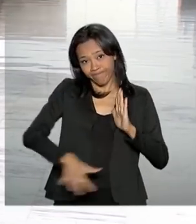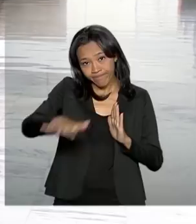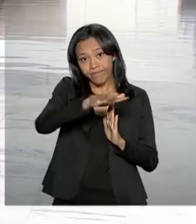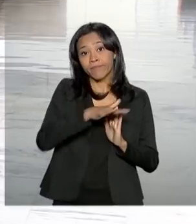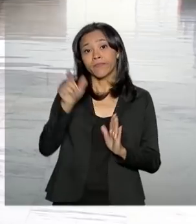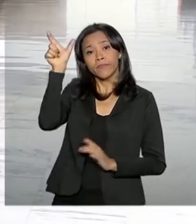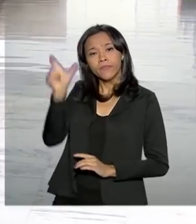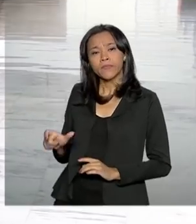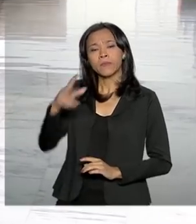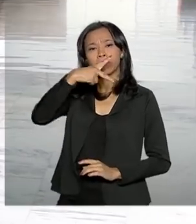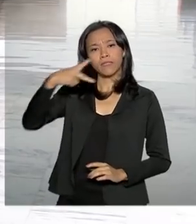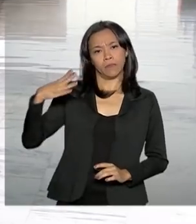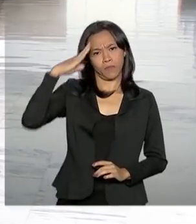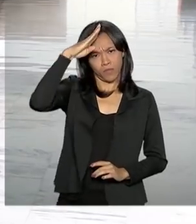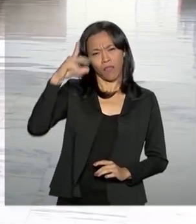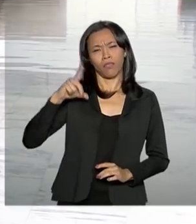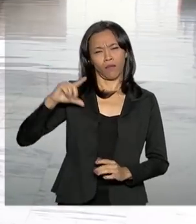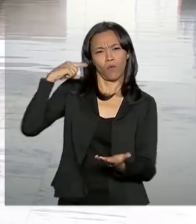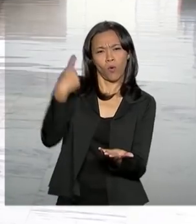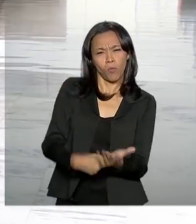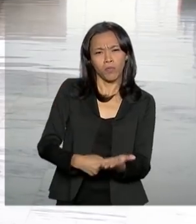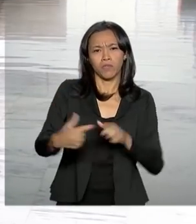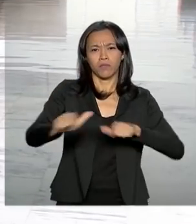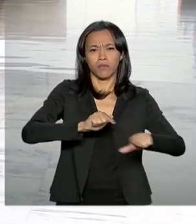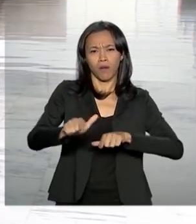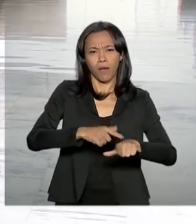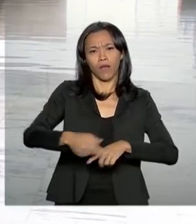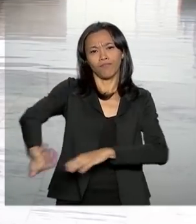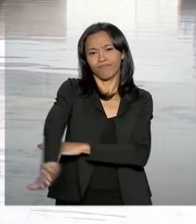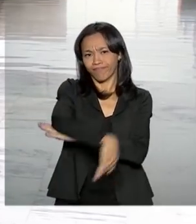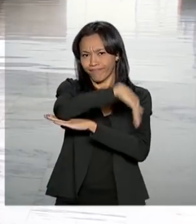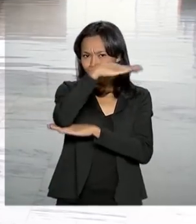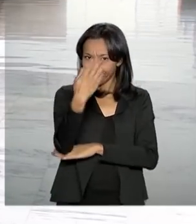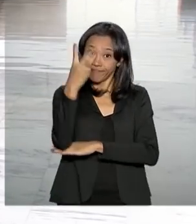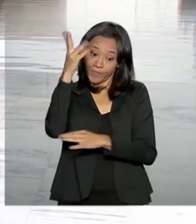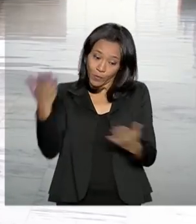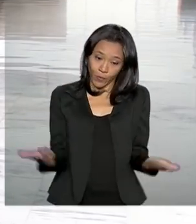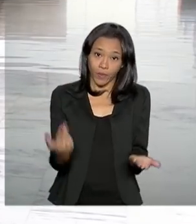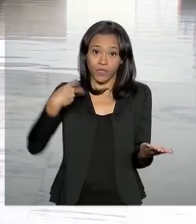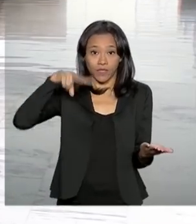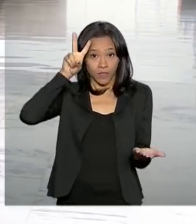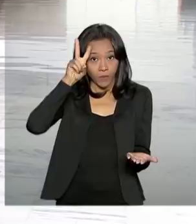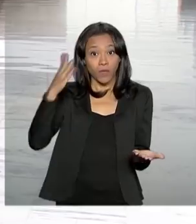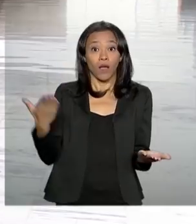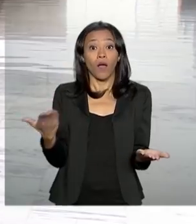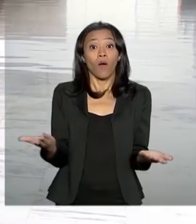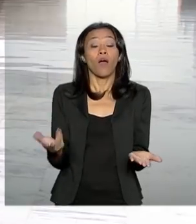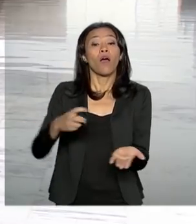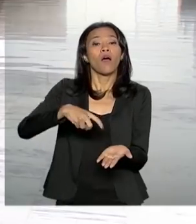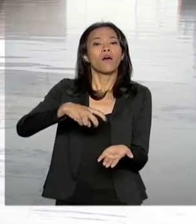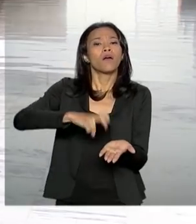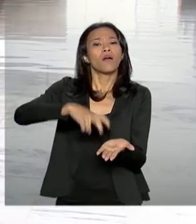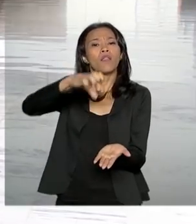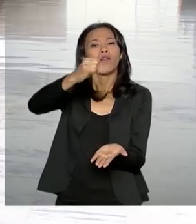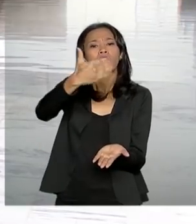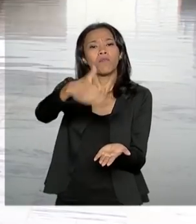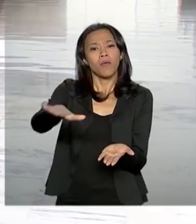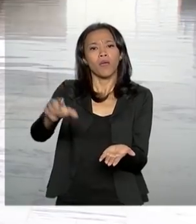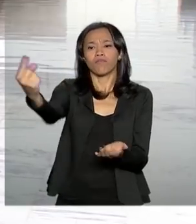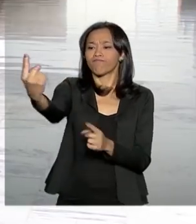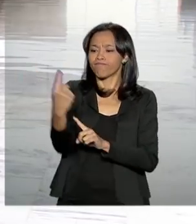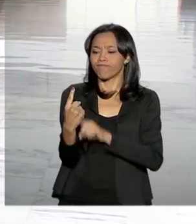Bolsonaro cumpre a agenda durante toda essa segunda-feira. Agora, às 9h30 da manhã, ele recebeu o